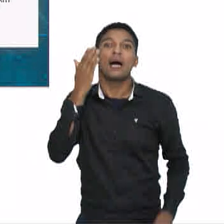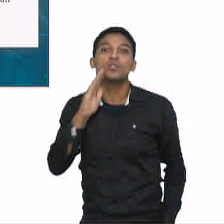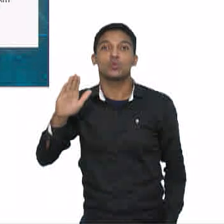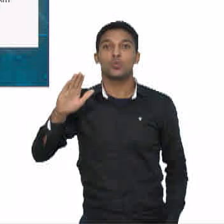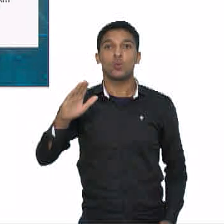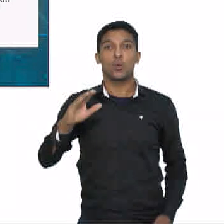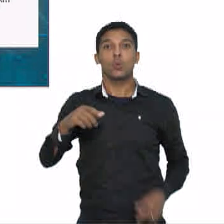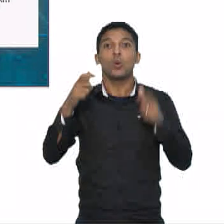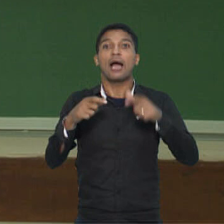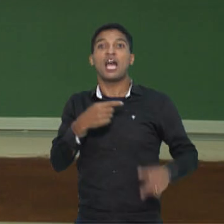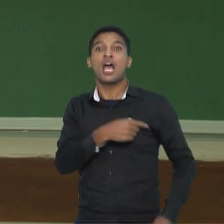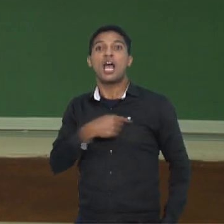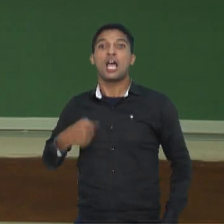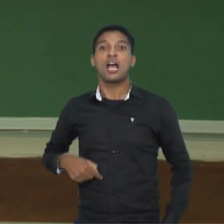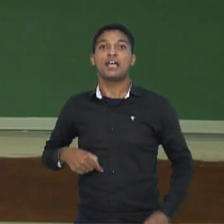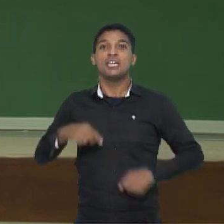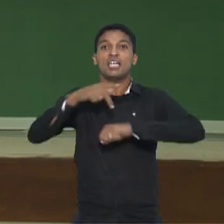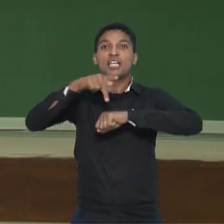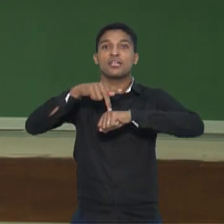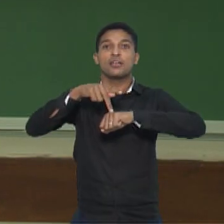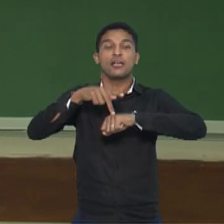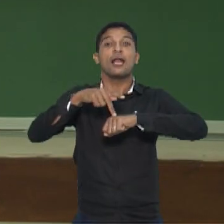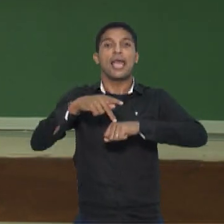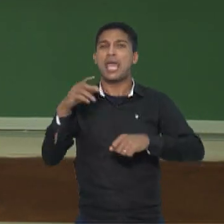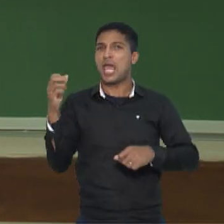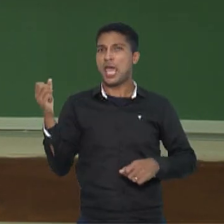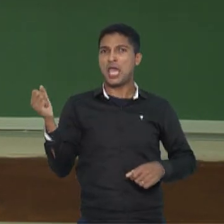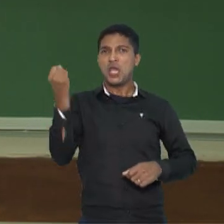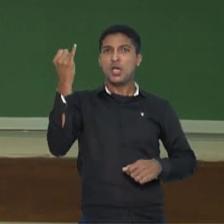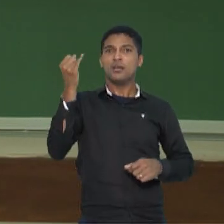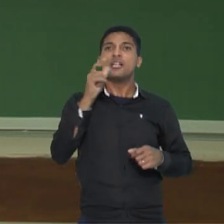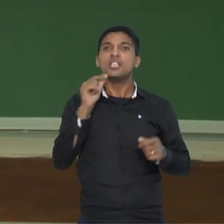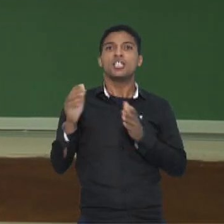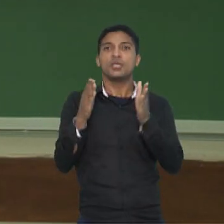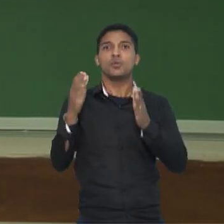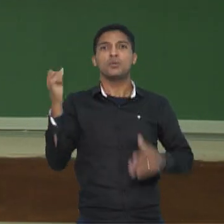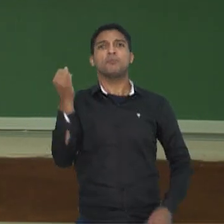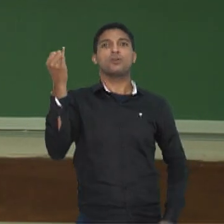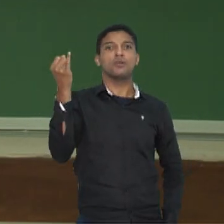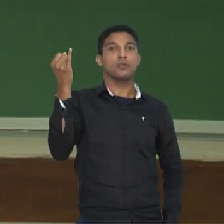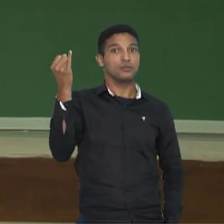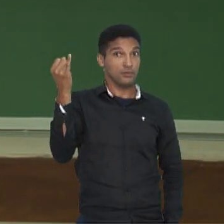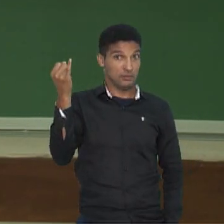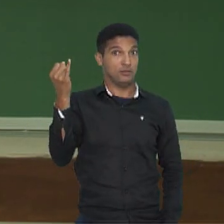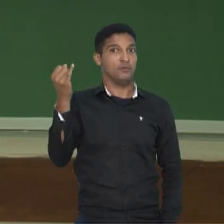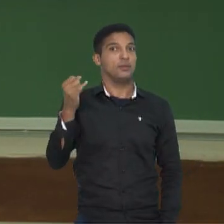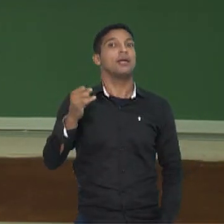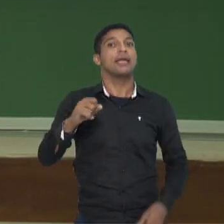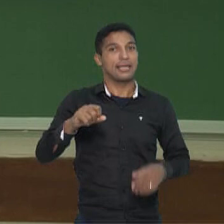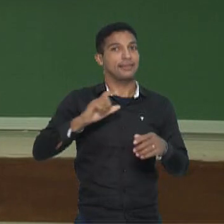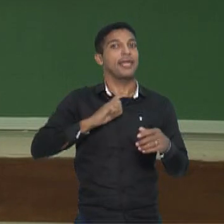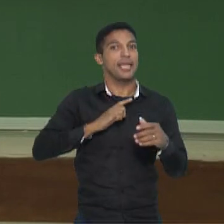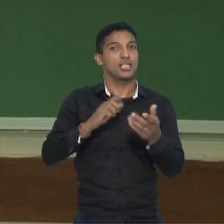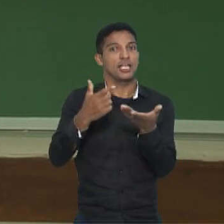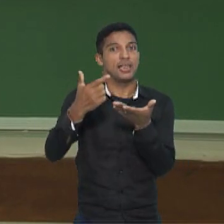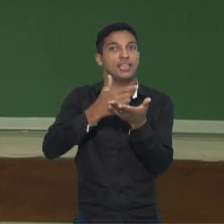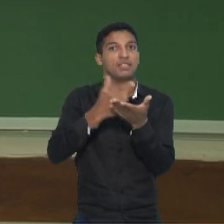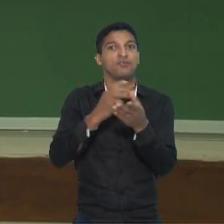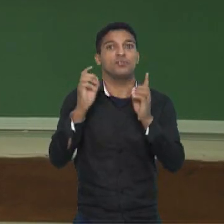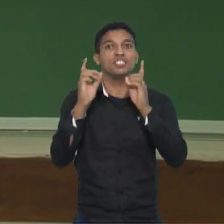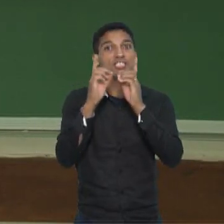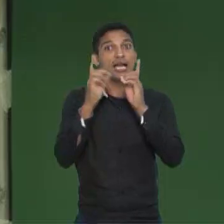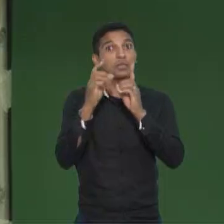mas são os mais cobrados, os que aparecem nos livros didáticos. E também, é